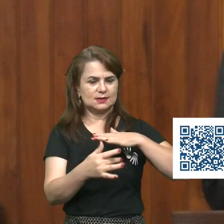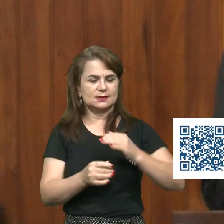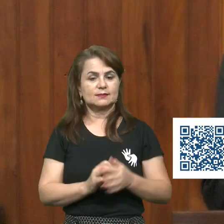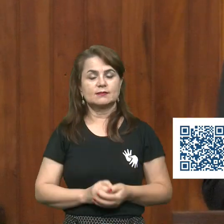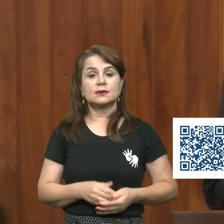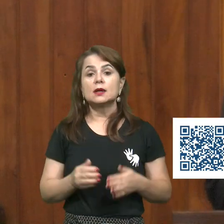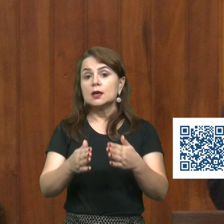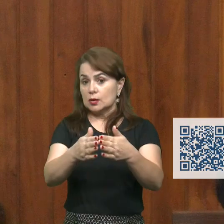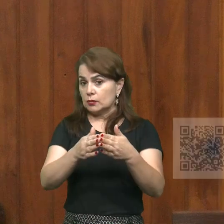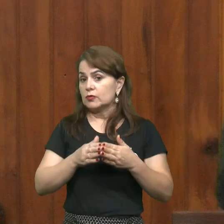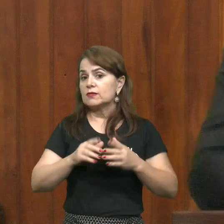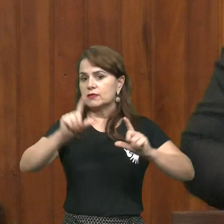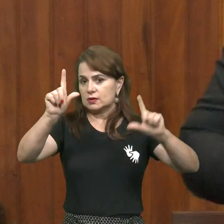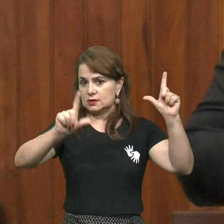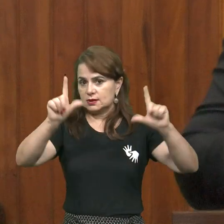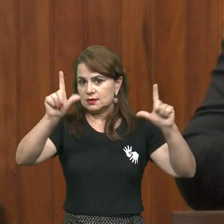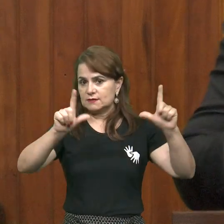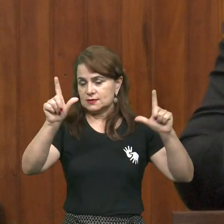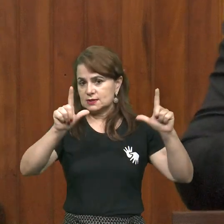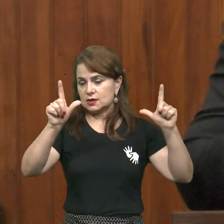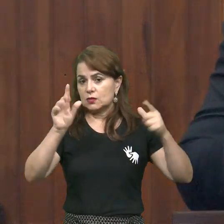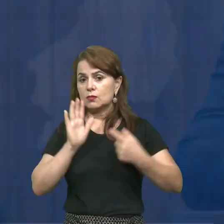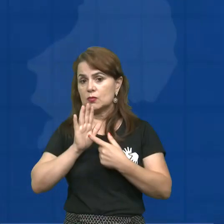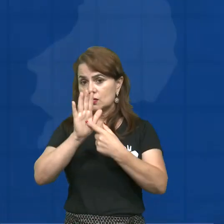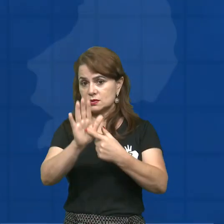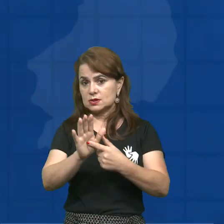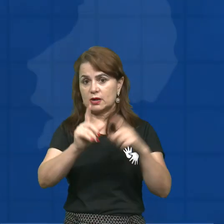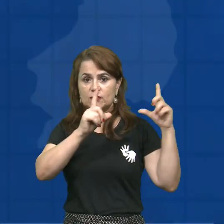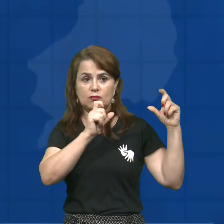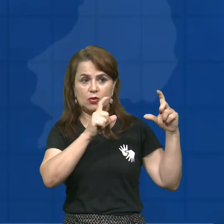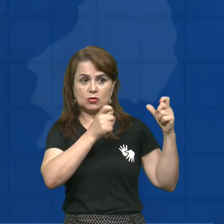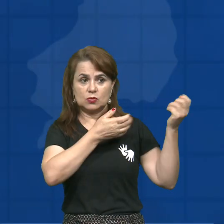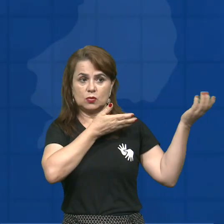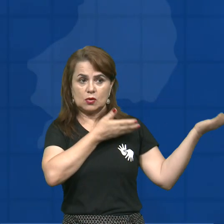Solicito à TV Câmara, por gentileza, colocar uma imagem aí no telão.